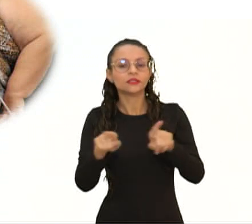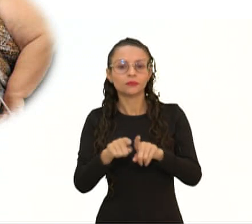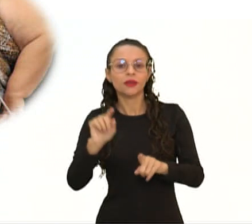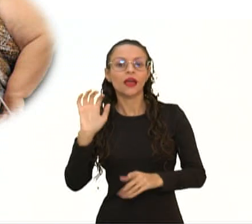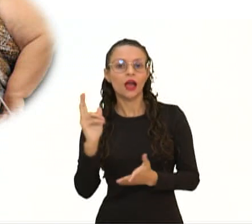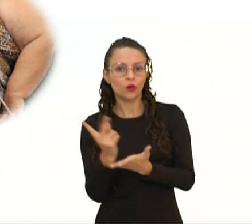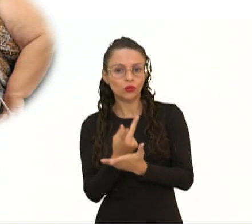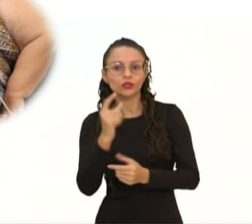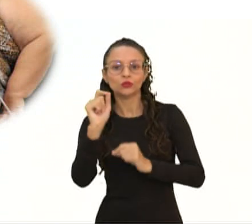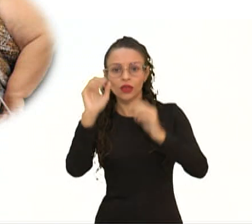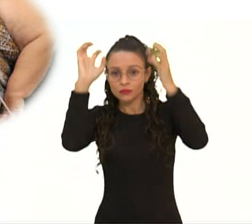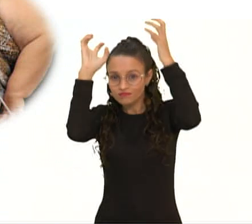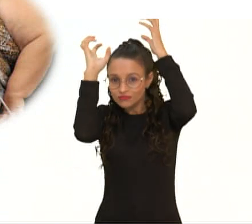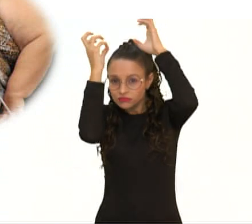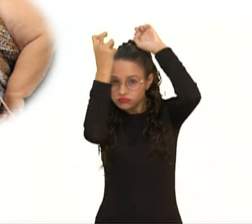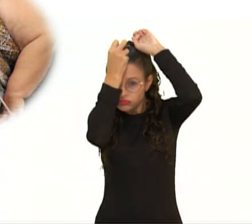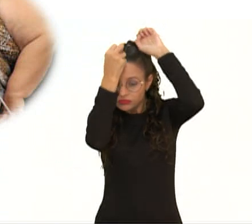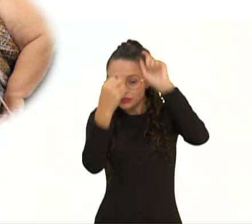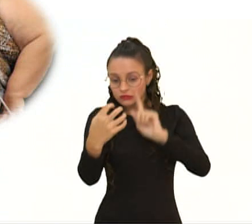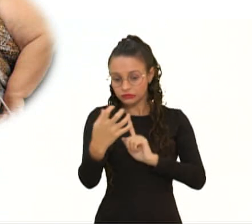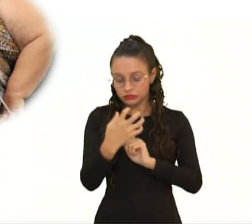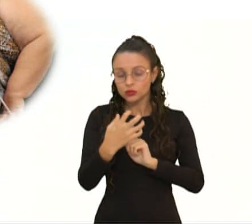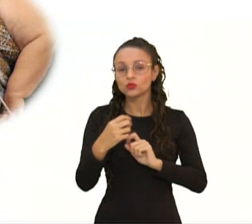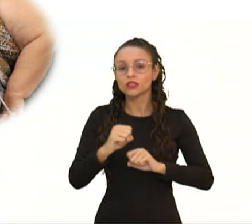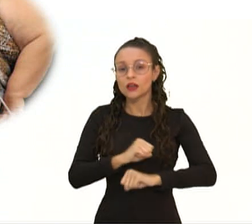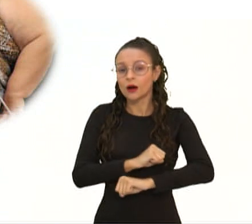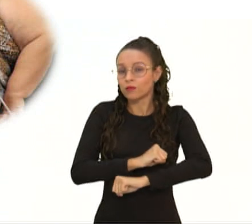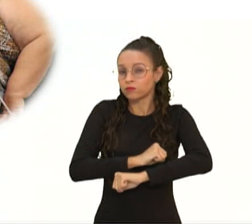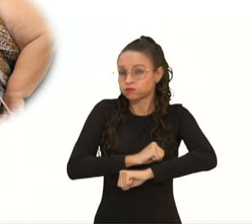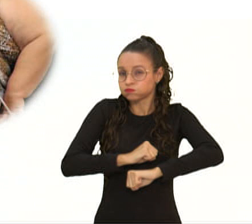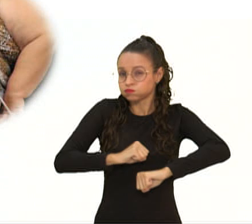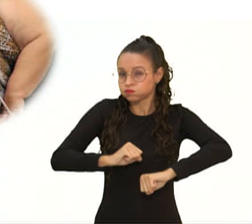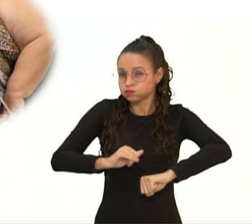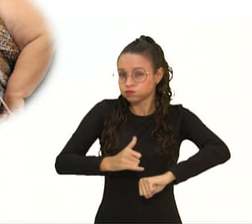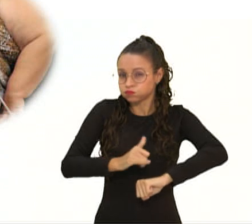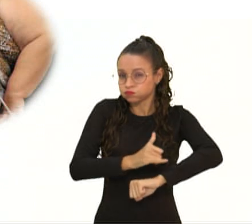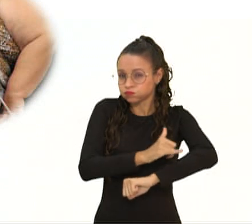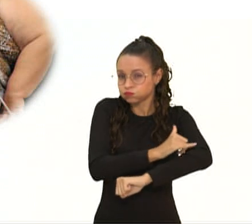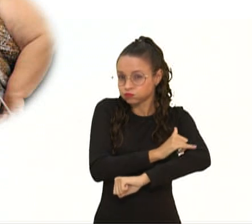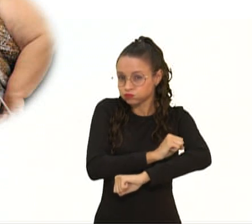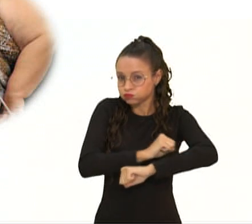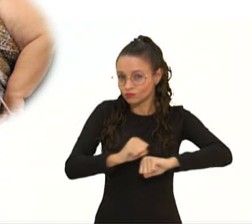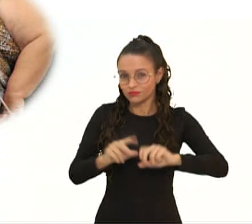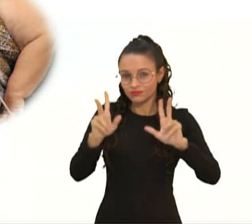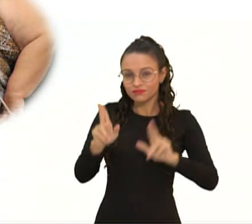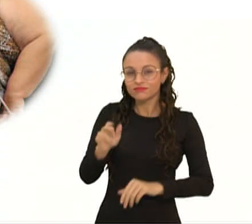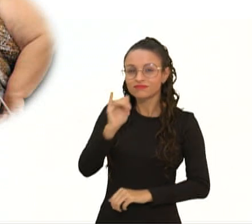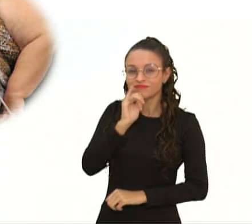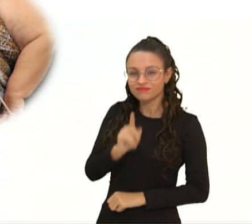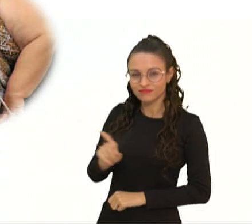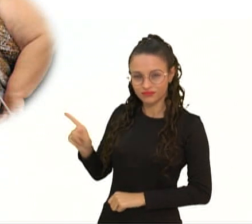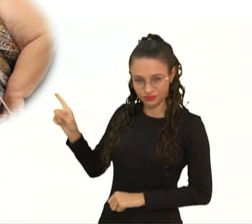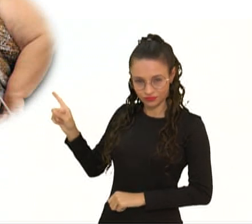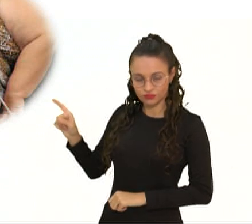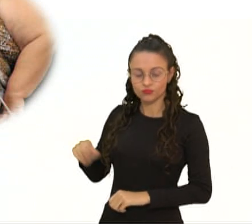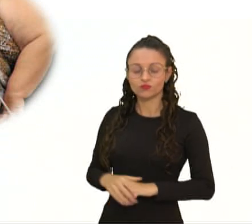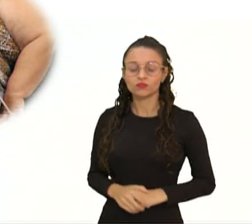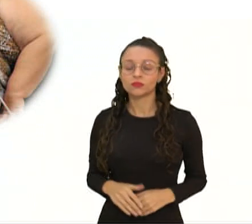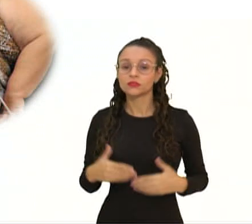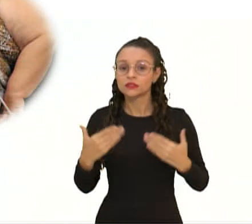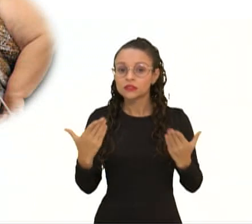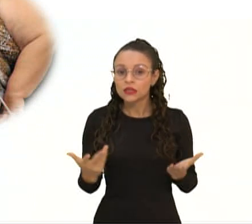esse transtorno pode levar ao sobrepeso extremo a um caso de obesidade começa aqui da imagem por exemplo